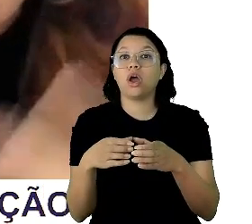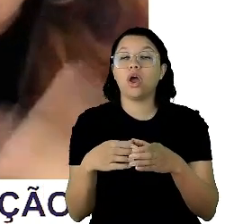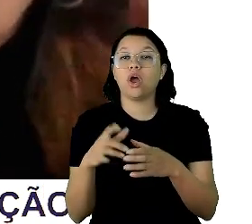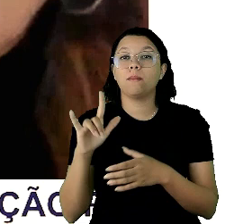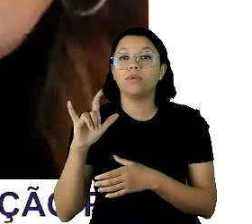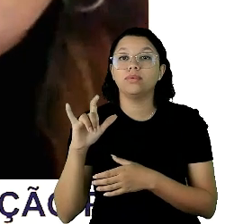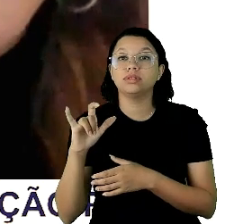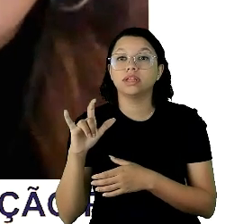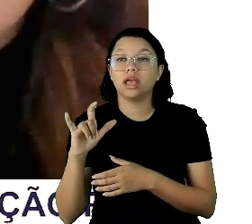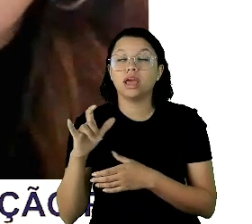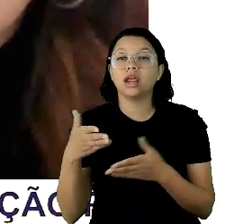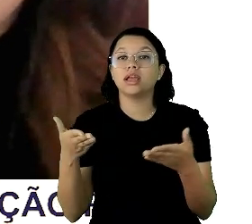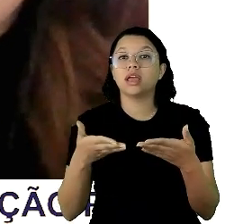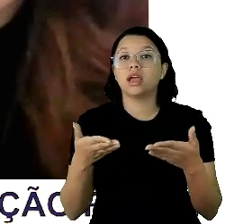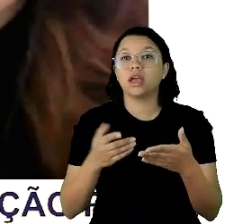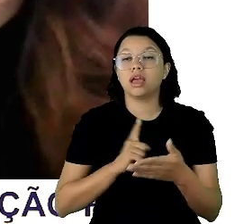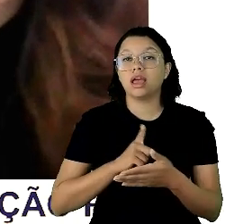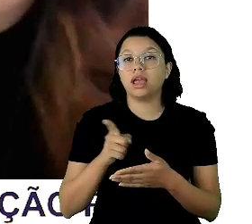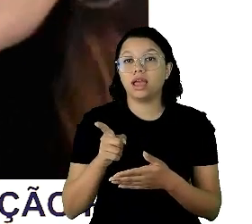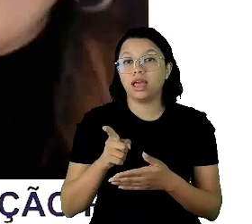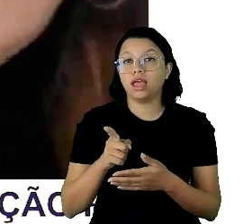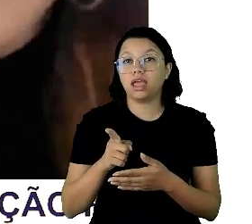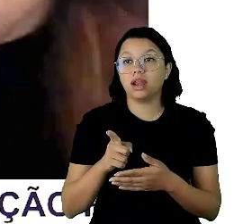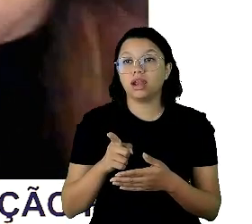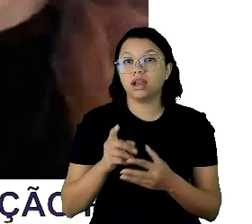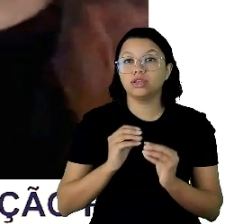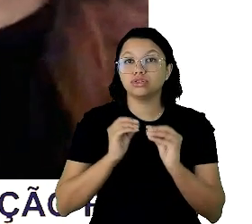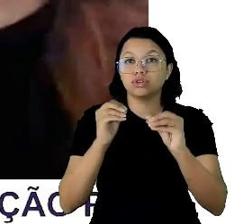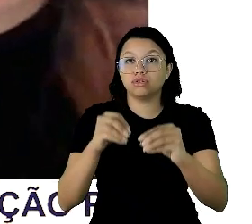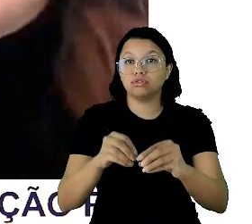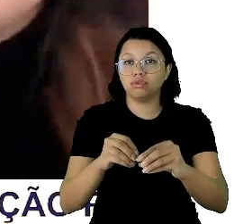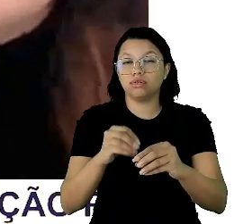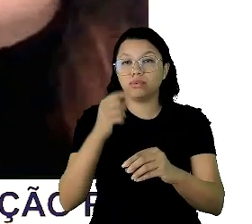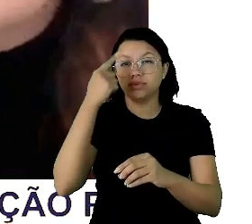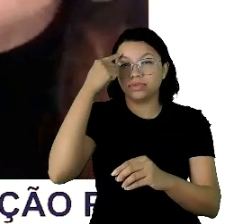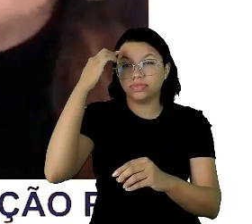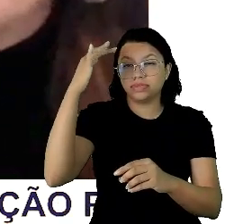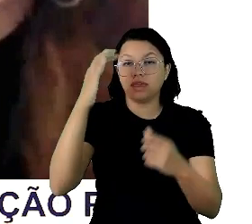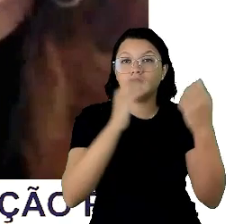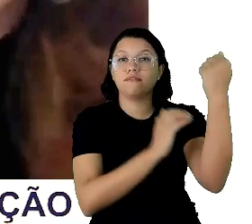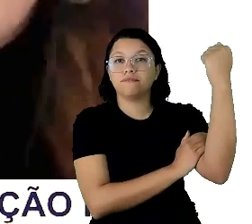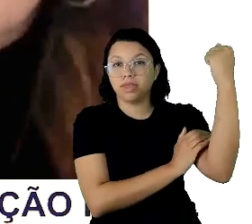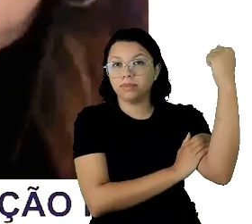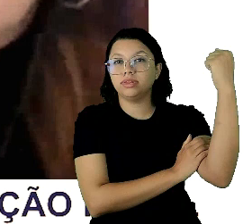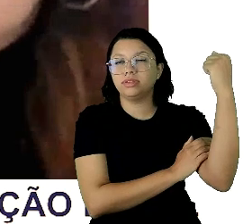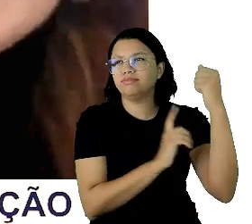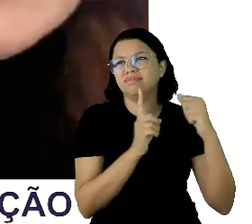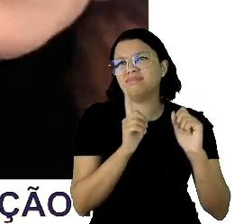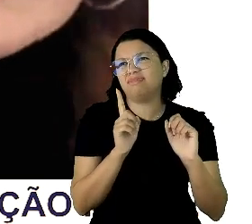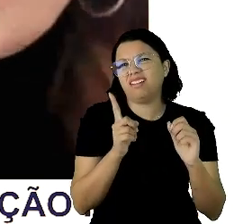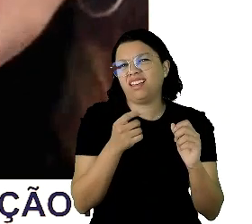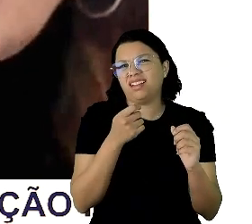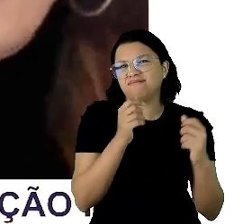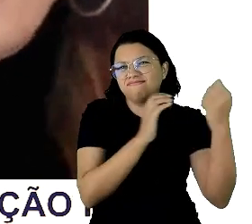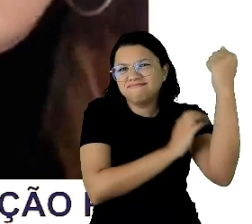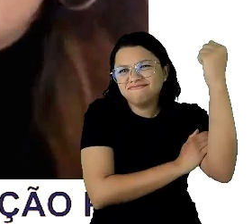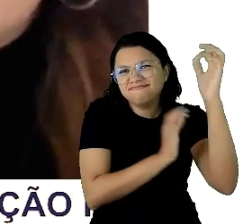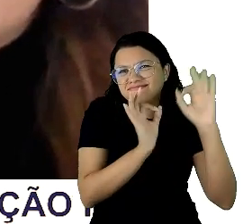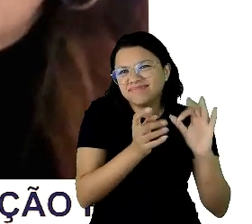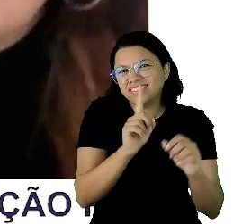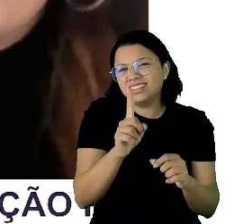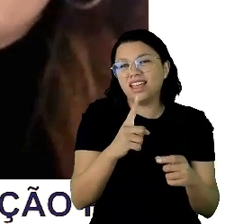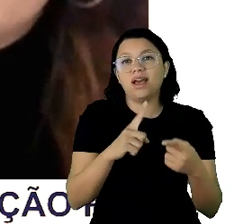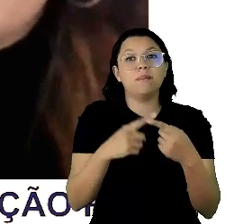elas colocam as ideias feministas, as ideias, nem feministas, as ideias de direito, porque uma